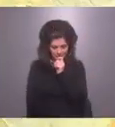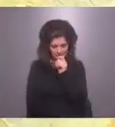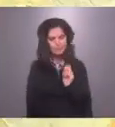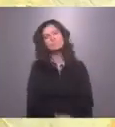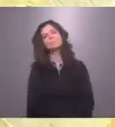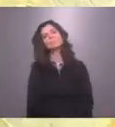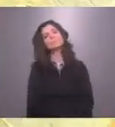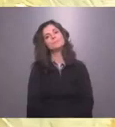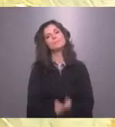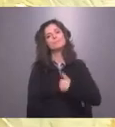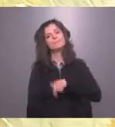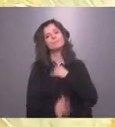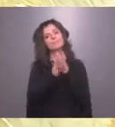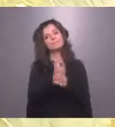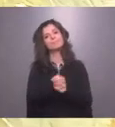Amém.